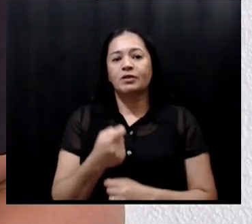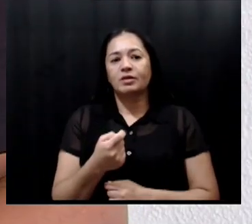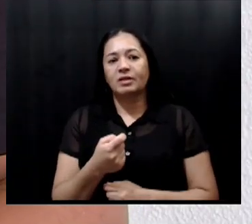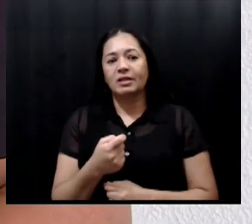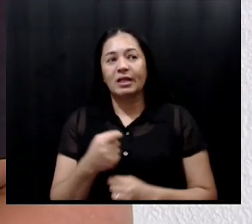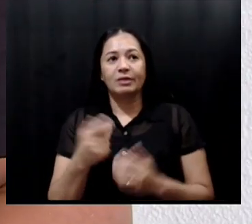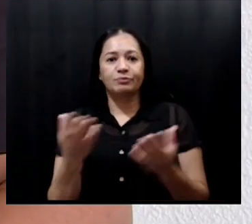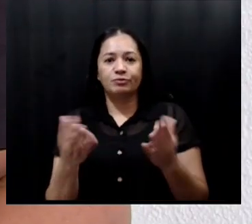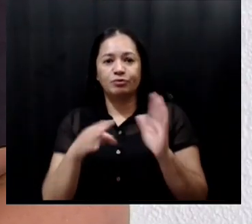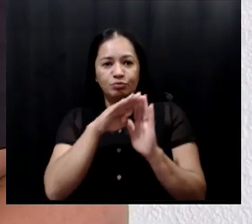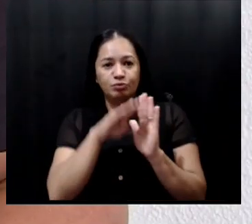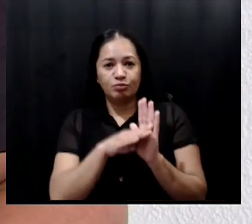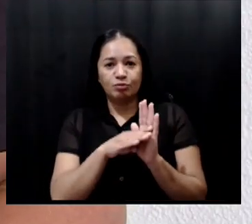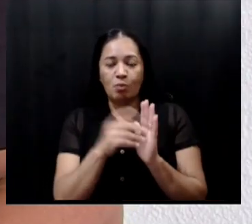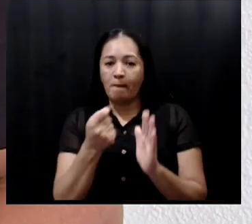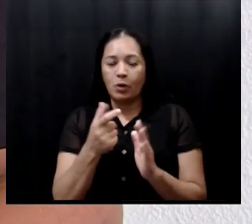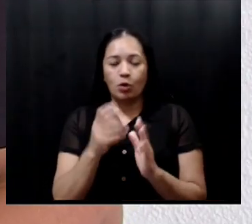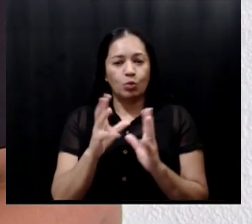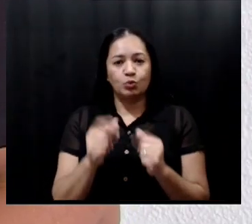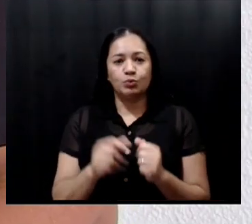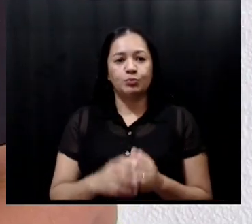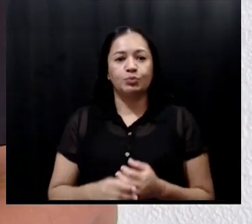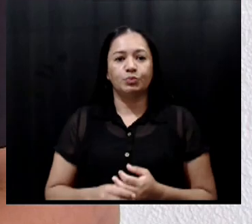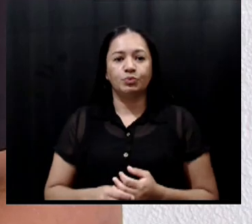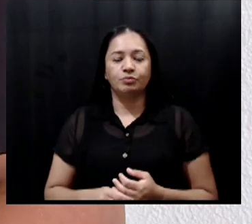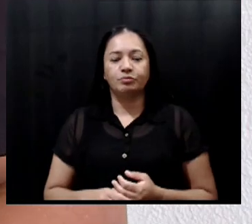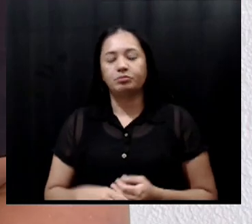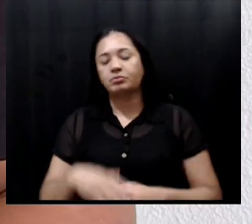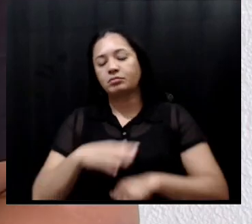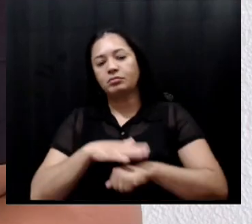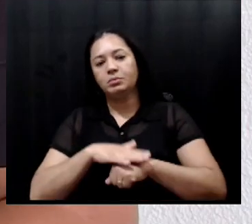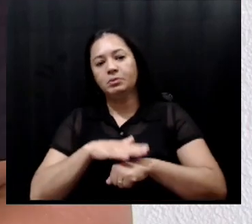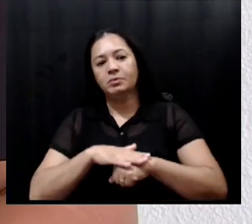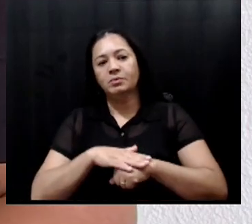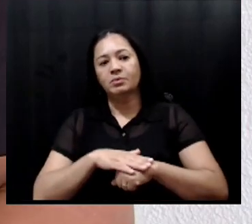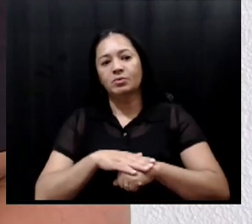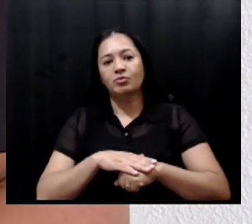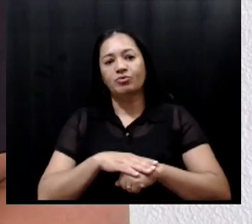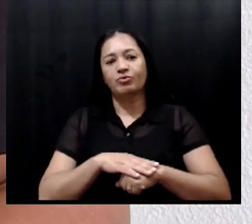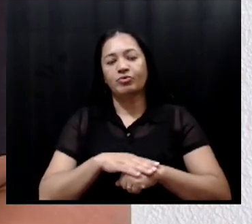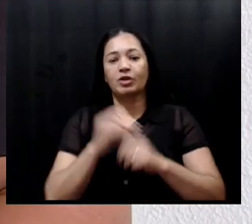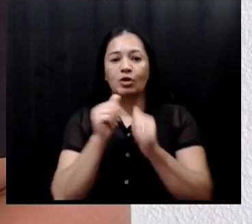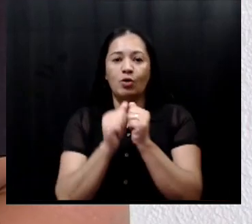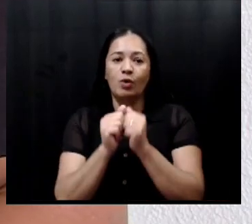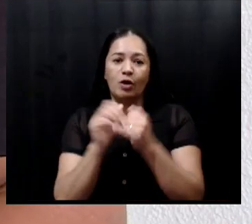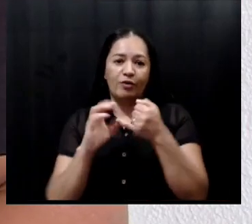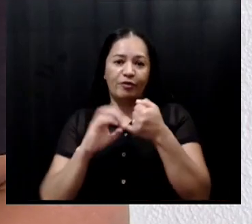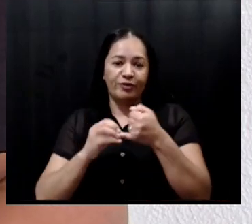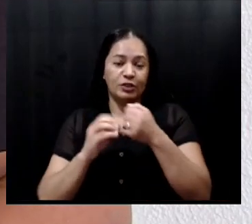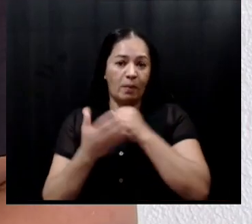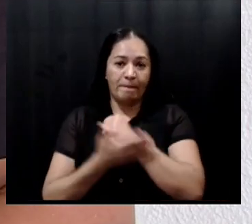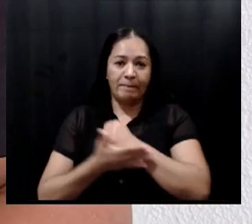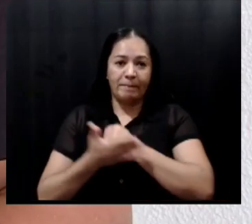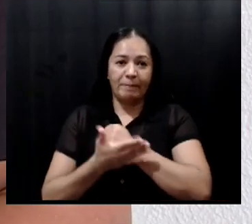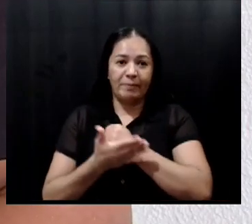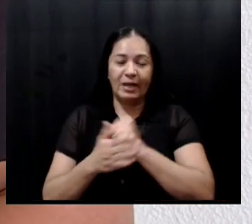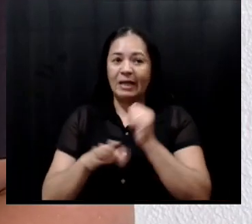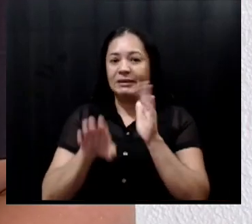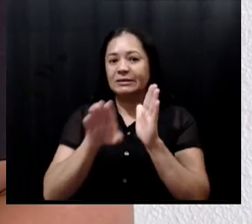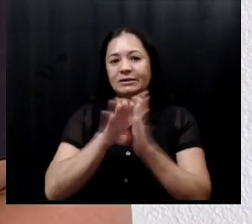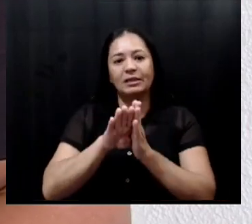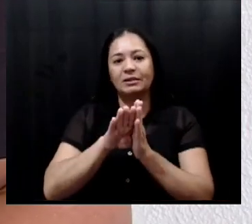de tudo. Então eu faço do arroz e feijão básico até a